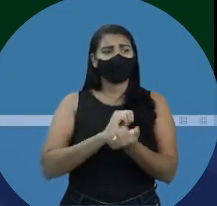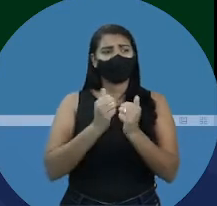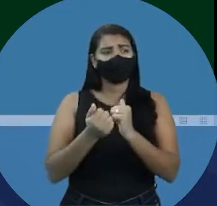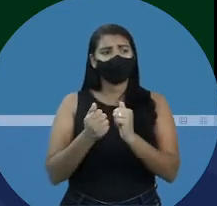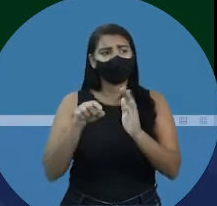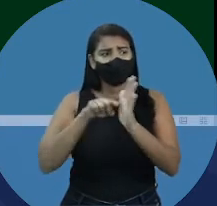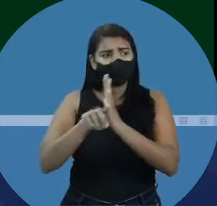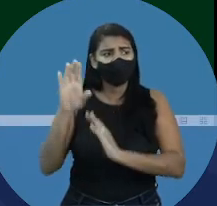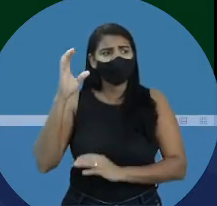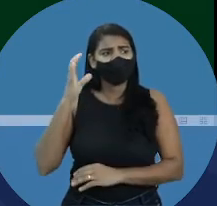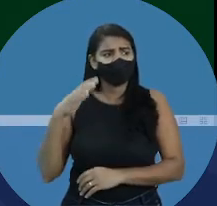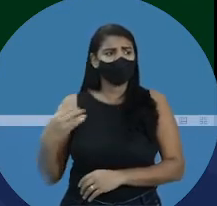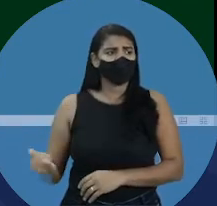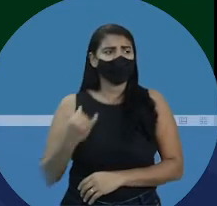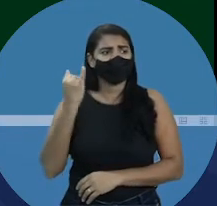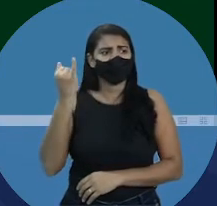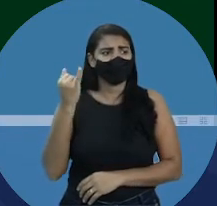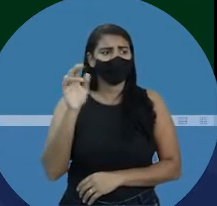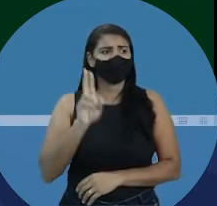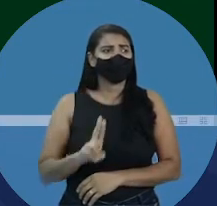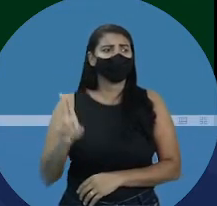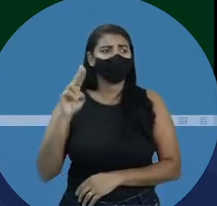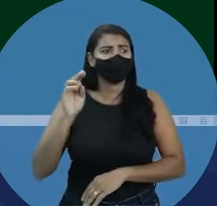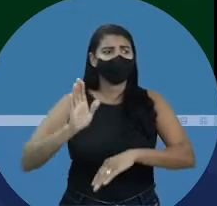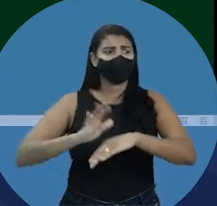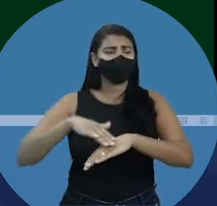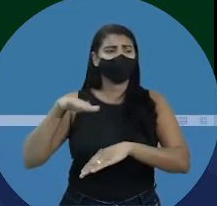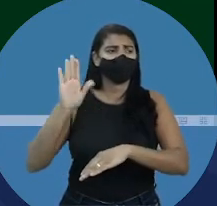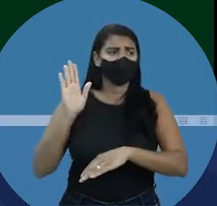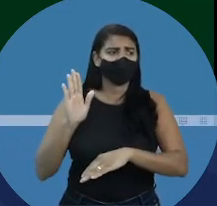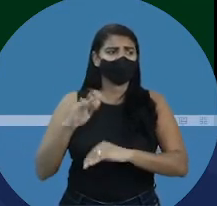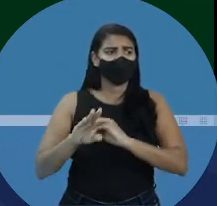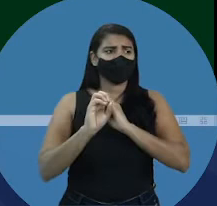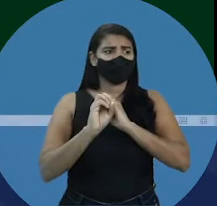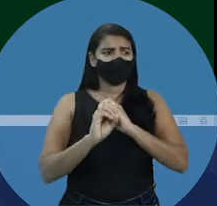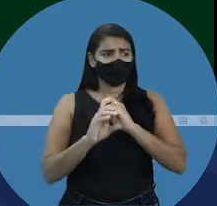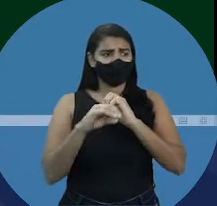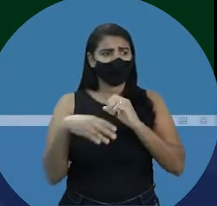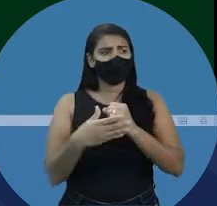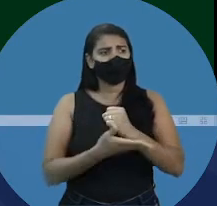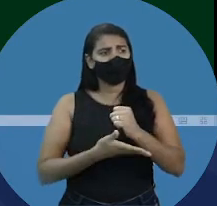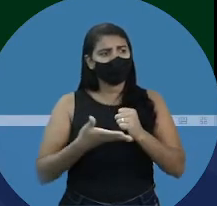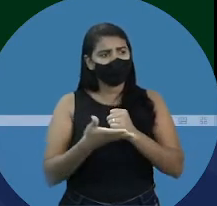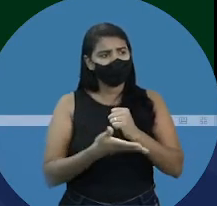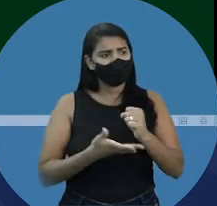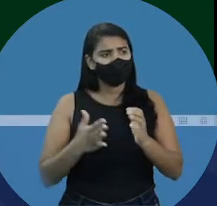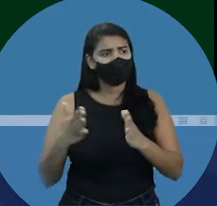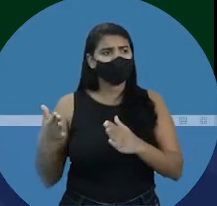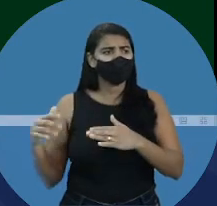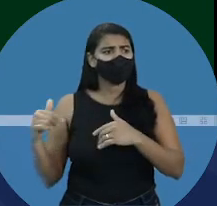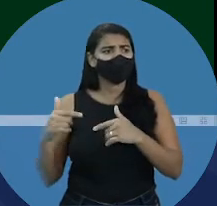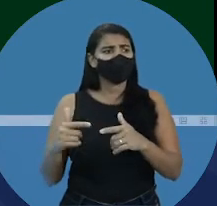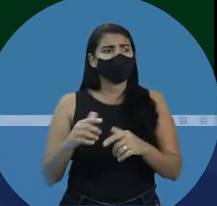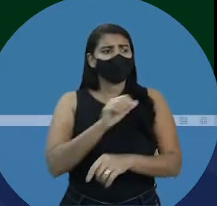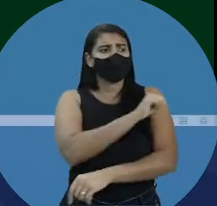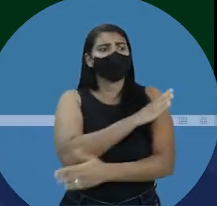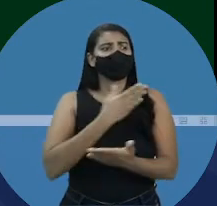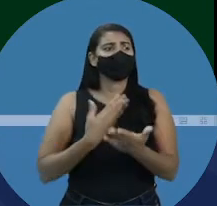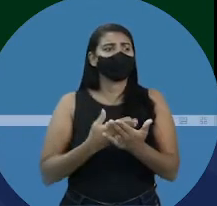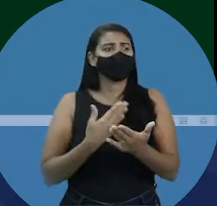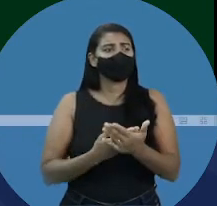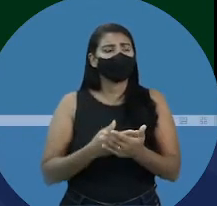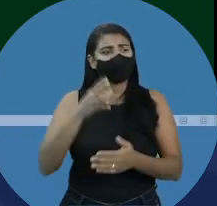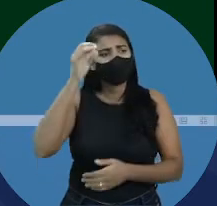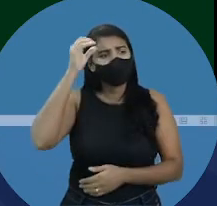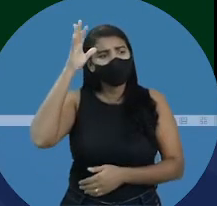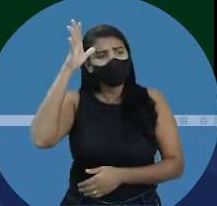importantes e que devem ser utilizadas cada vez mais na educação básica, Então, trabalhar o aluno a partir do seu